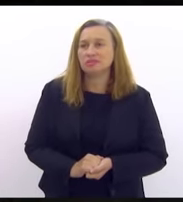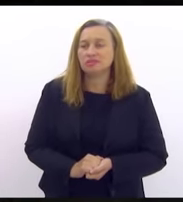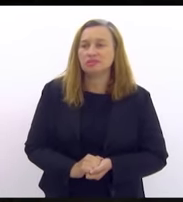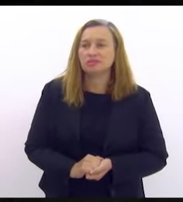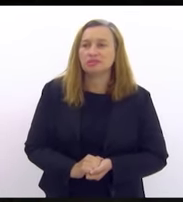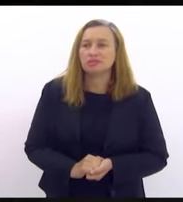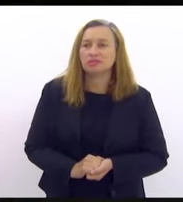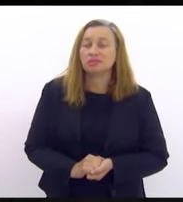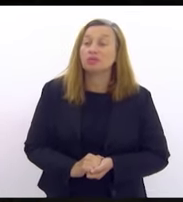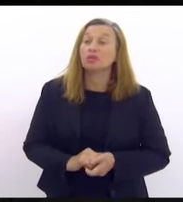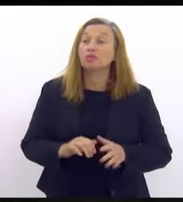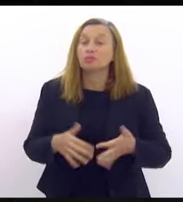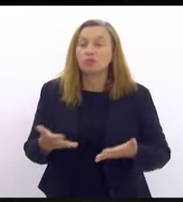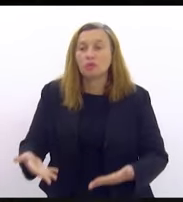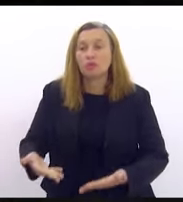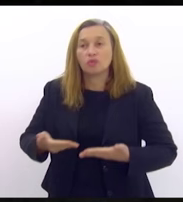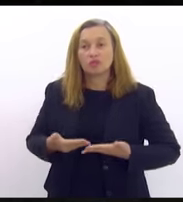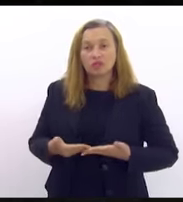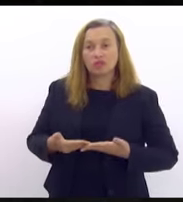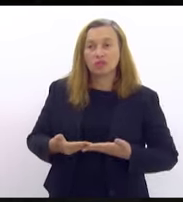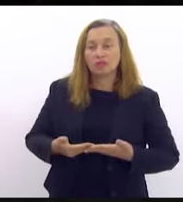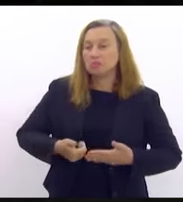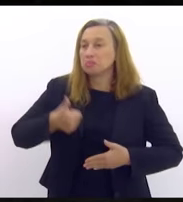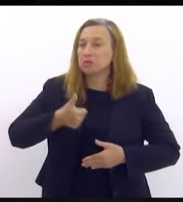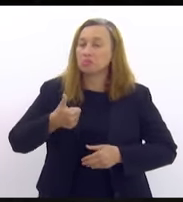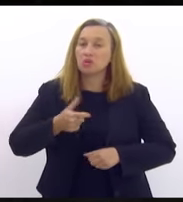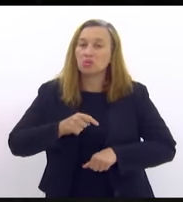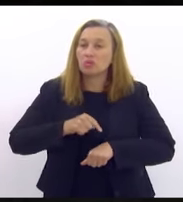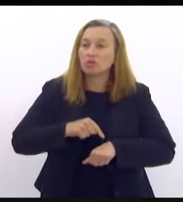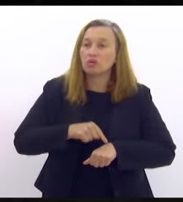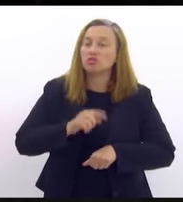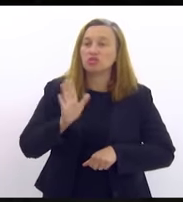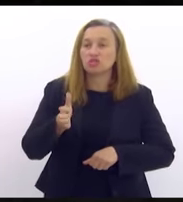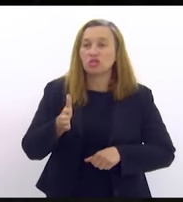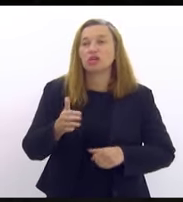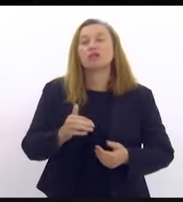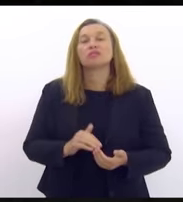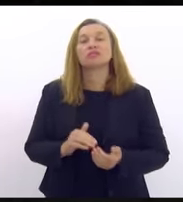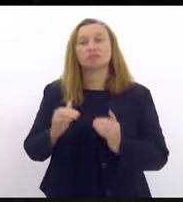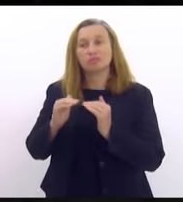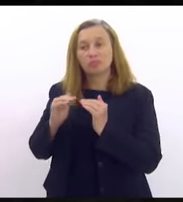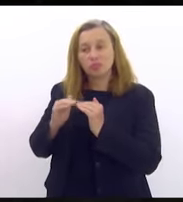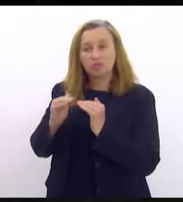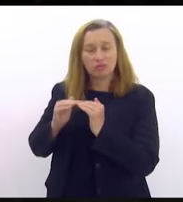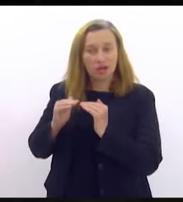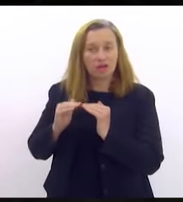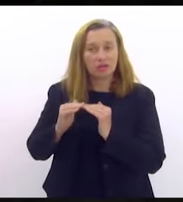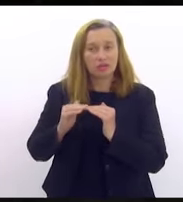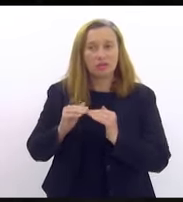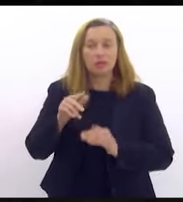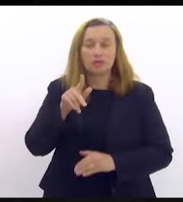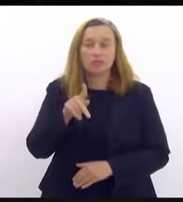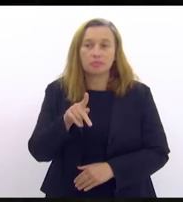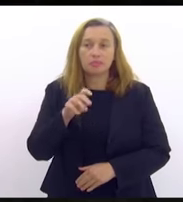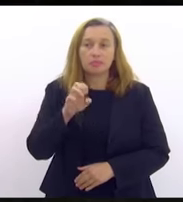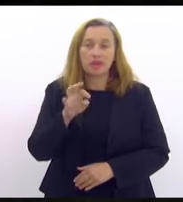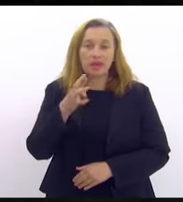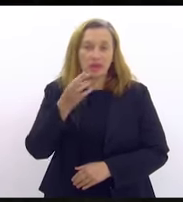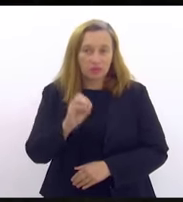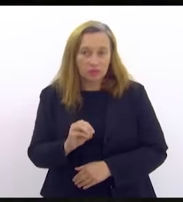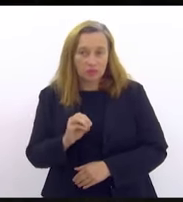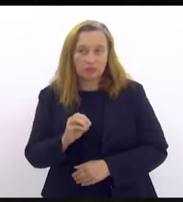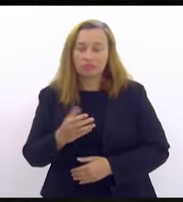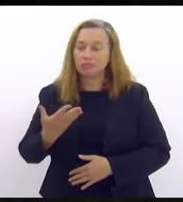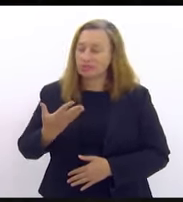quando convidei logo de primeiro momento concordaram né o Pedro né que é aqui